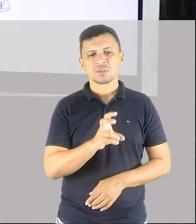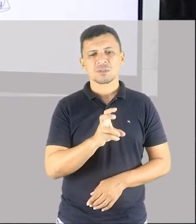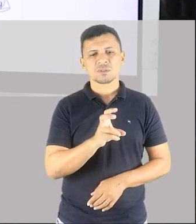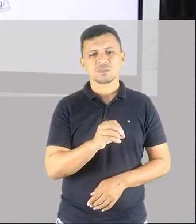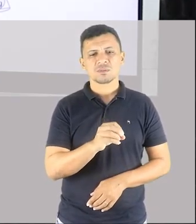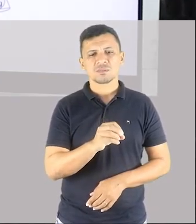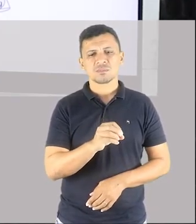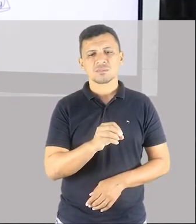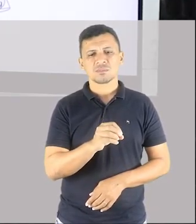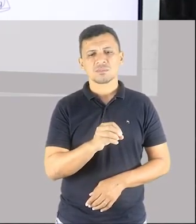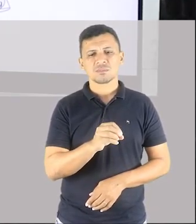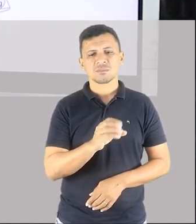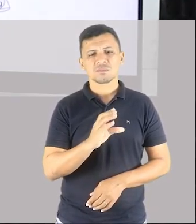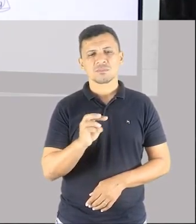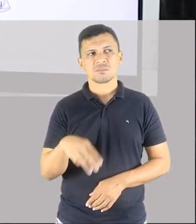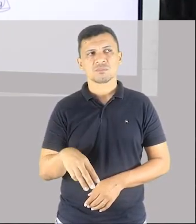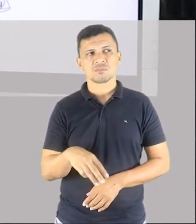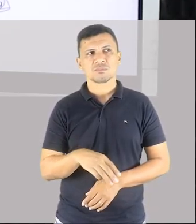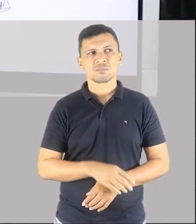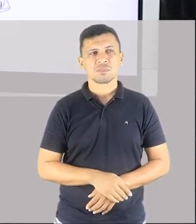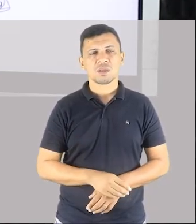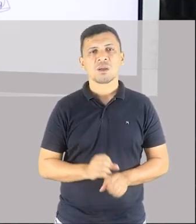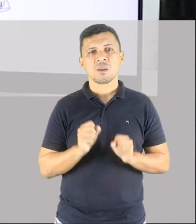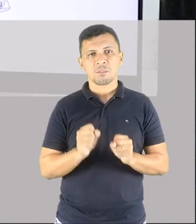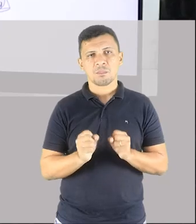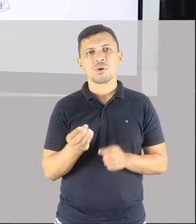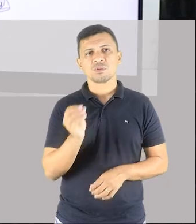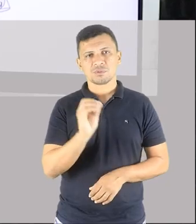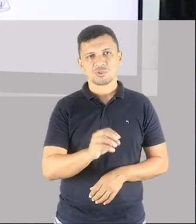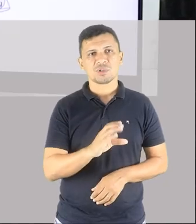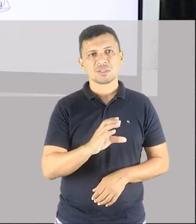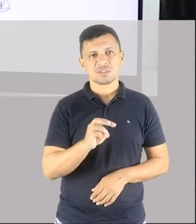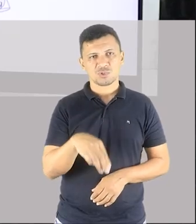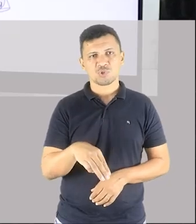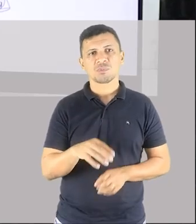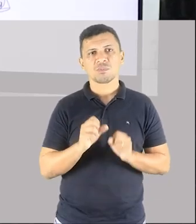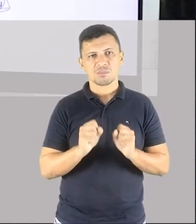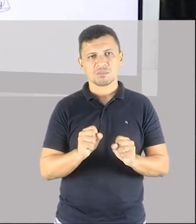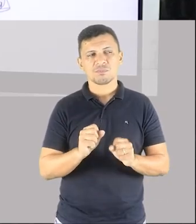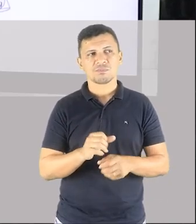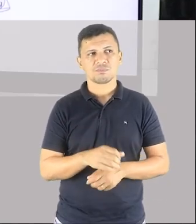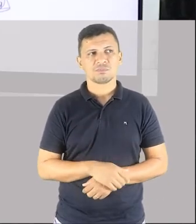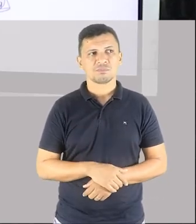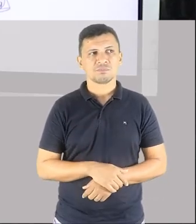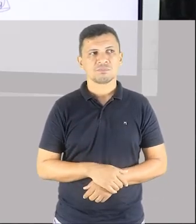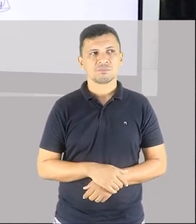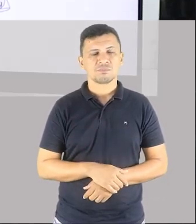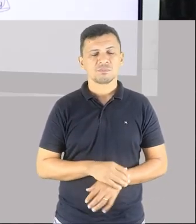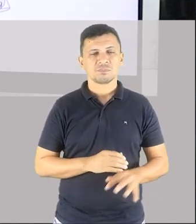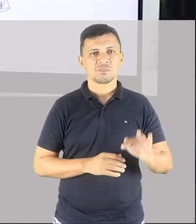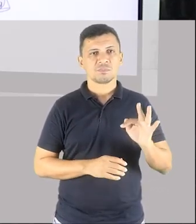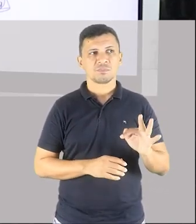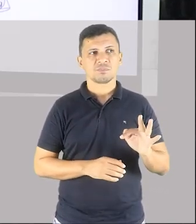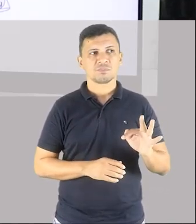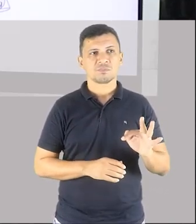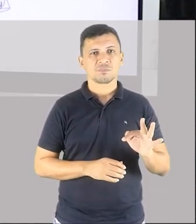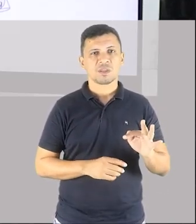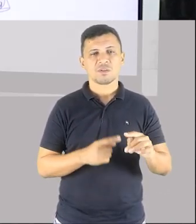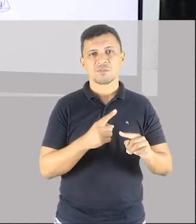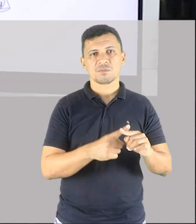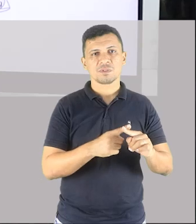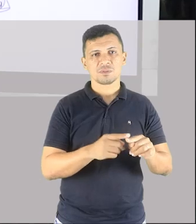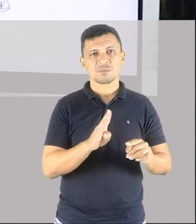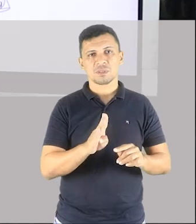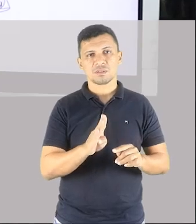centímetros. Você pode deixar em centímetros aqui, ó. Quando eu tiver essa igualdade, ó, aqui é força vezes braço e do outro